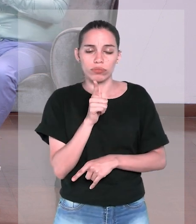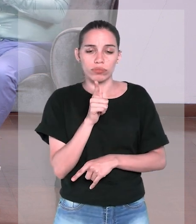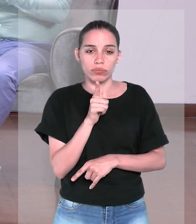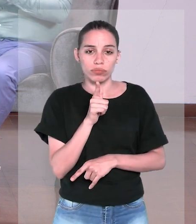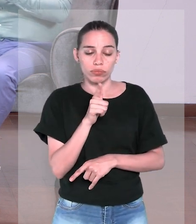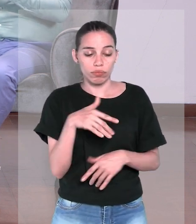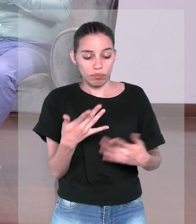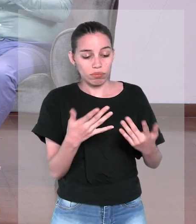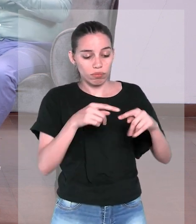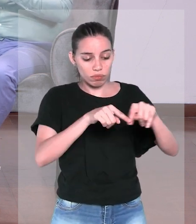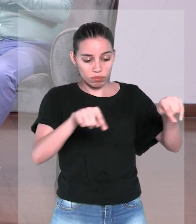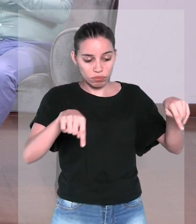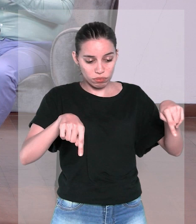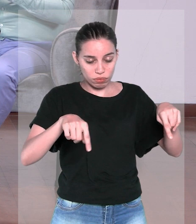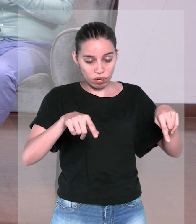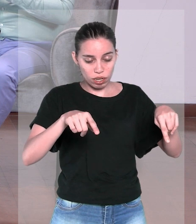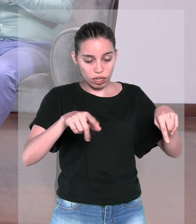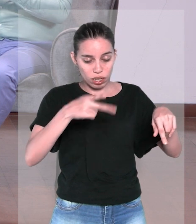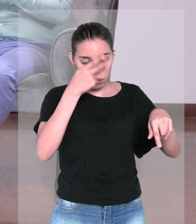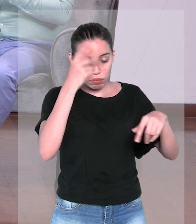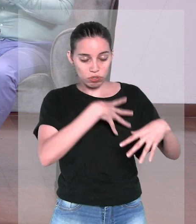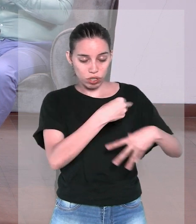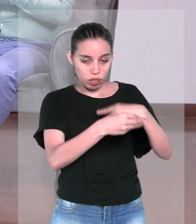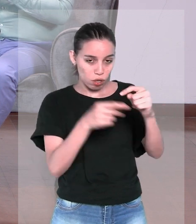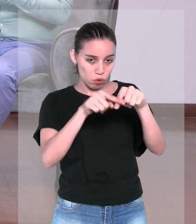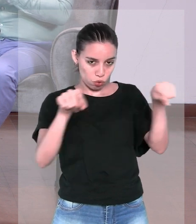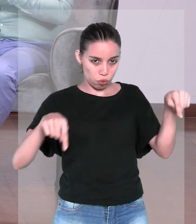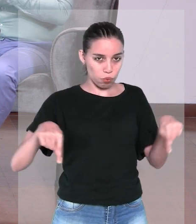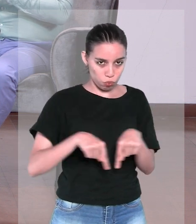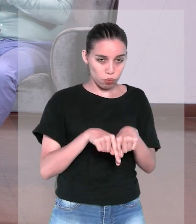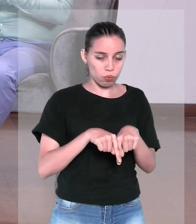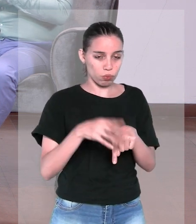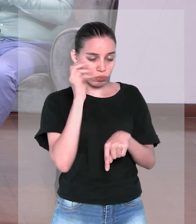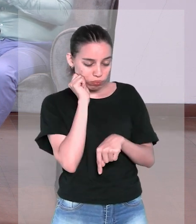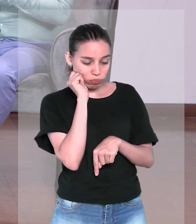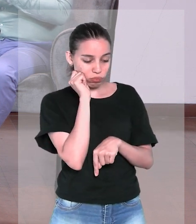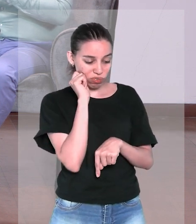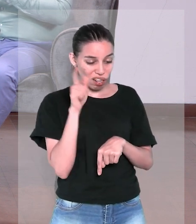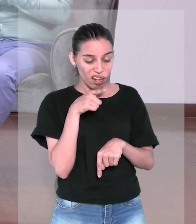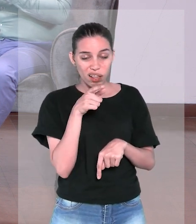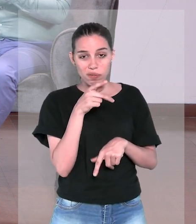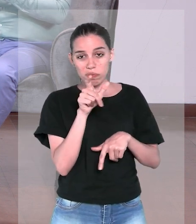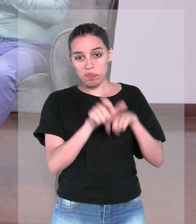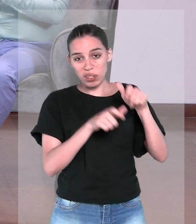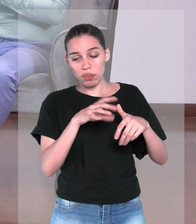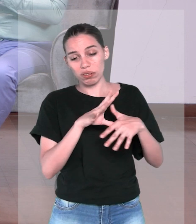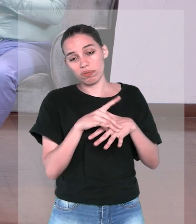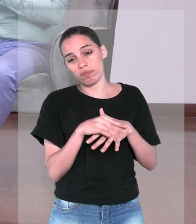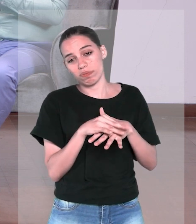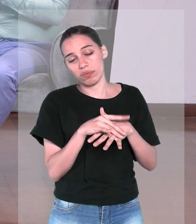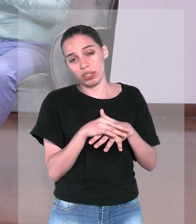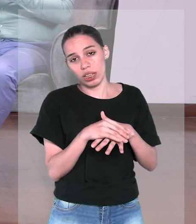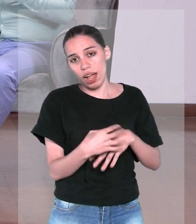profunda. Todos nós e todas nós também temos essa ansiedade. Nossa ansiedade não está regulada,